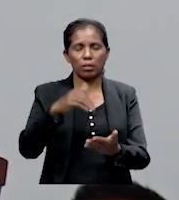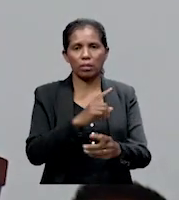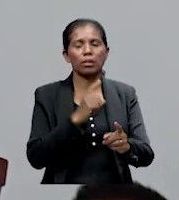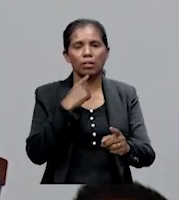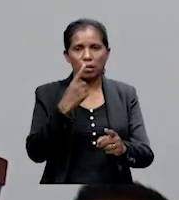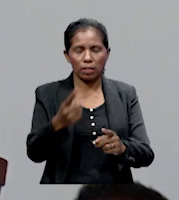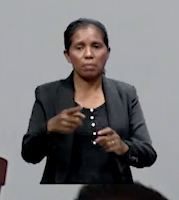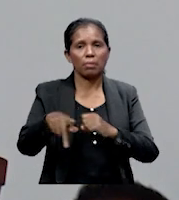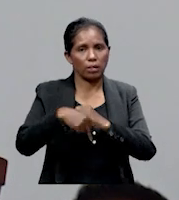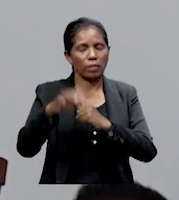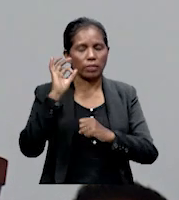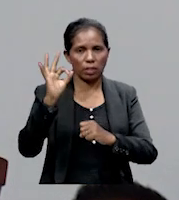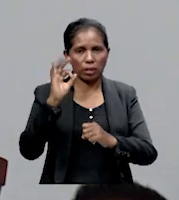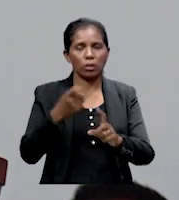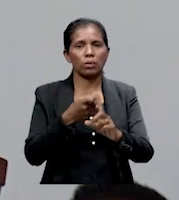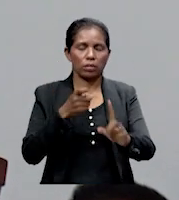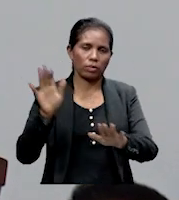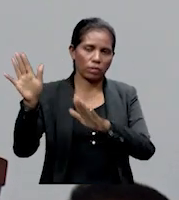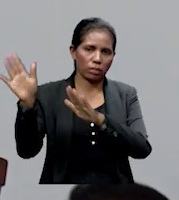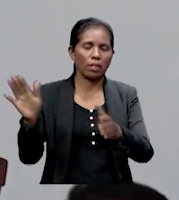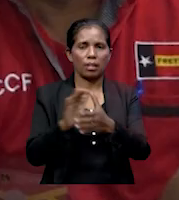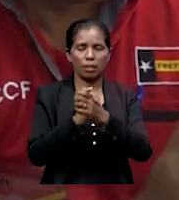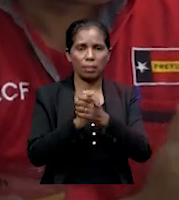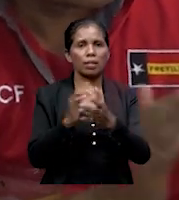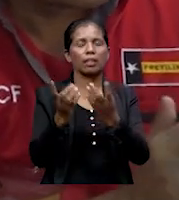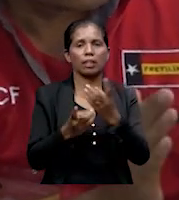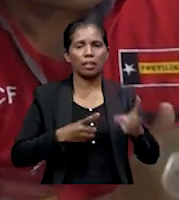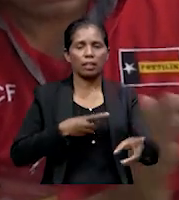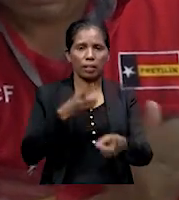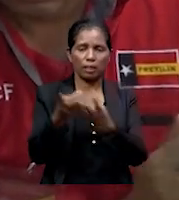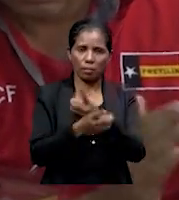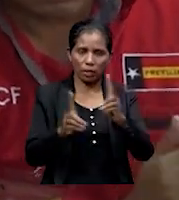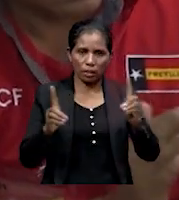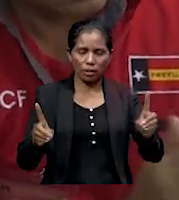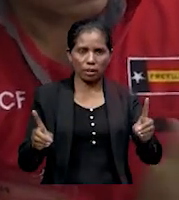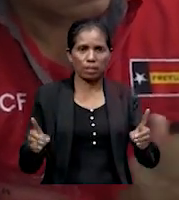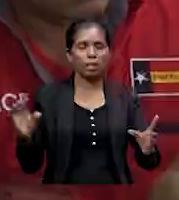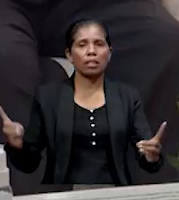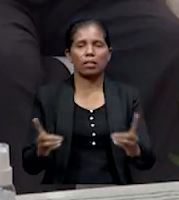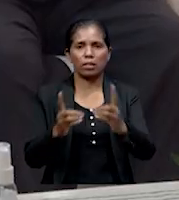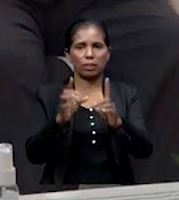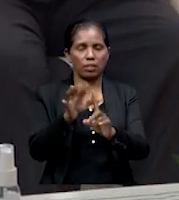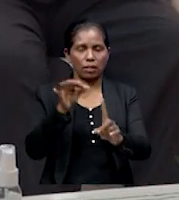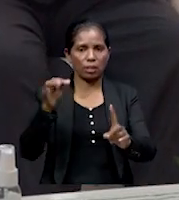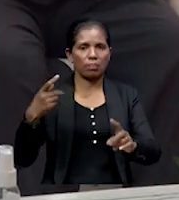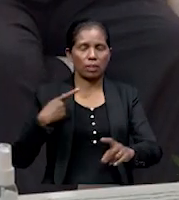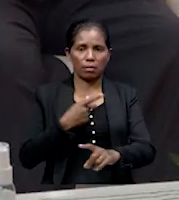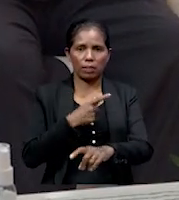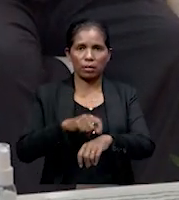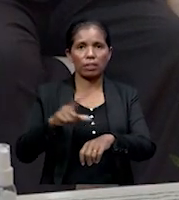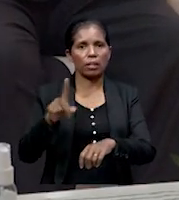fatin Fretelin, hahuhusi base, no hametin democracia e harailaran, molokasoru eleição parlamentar e tinang riuruaro no